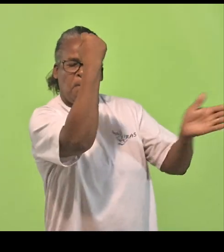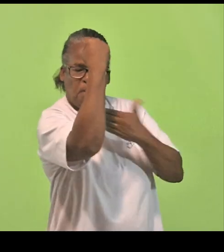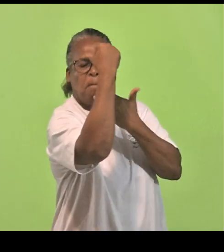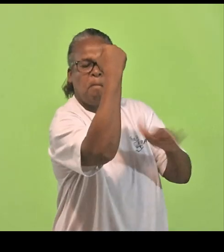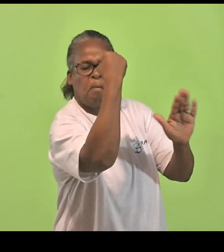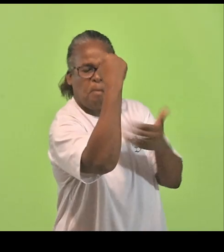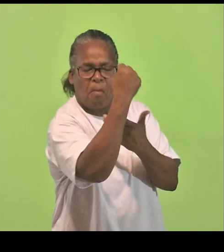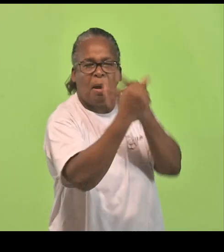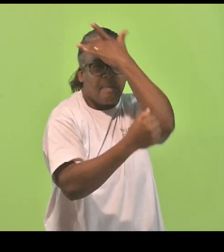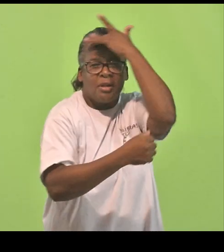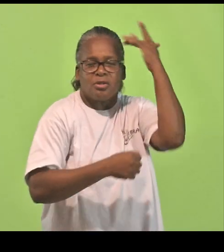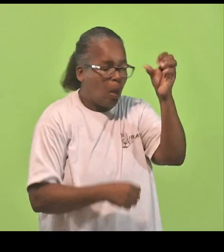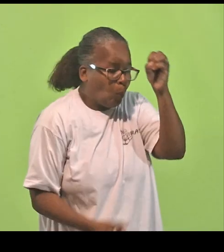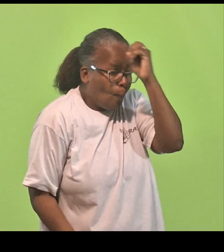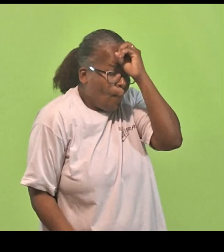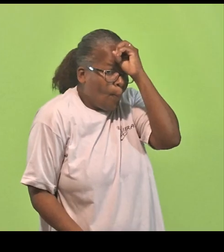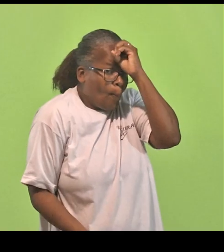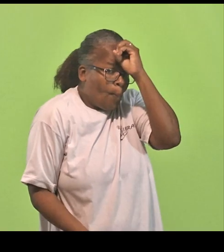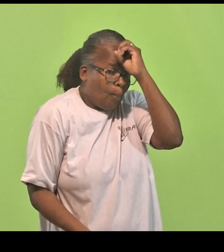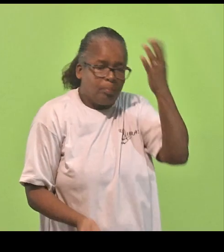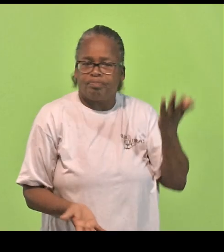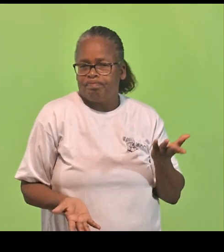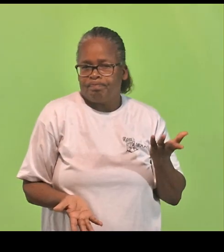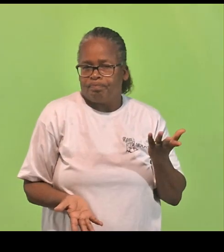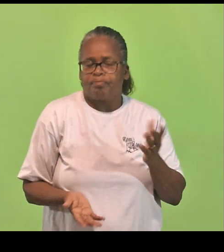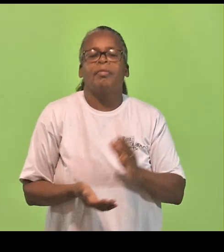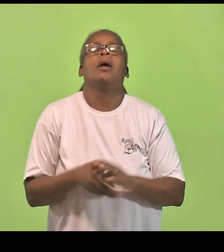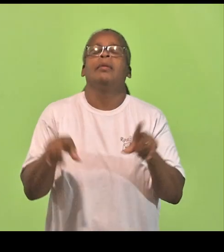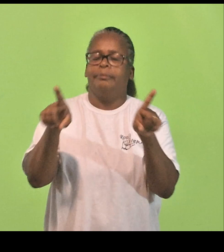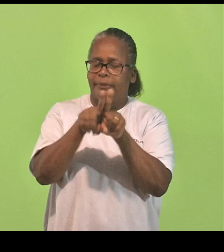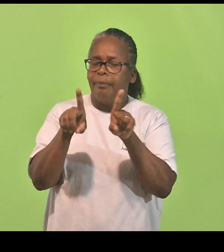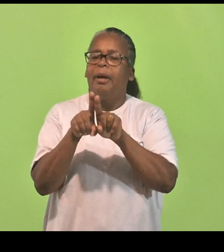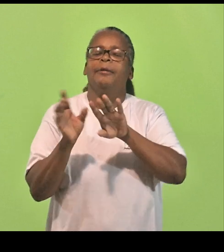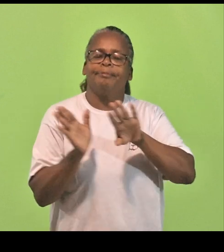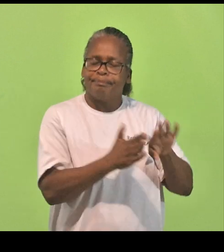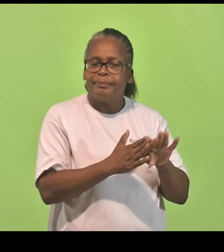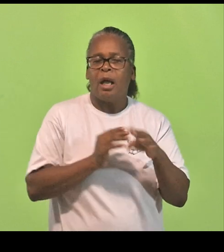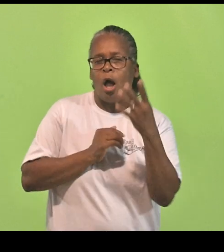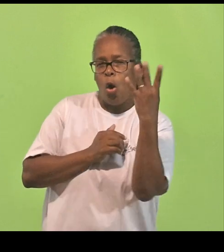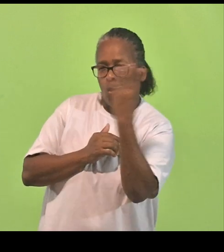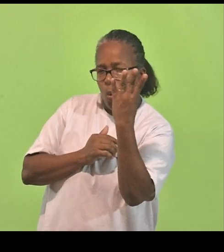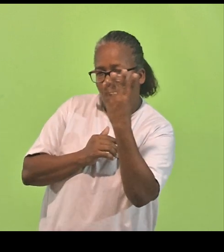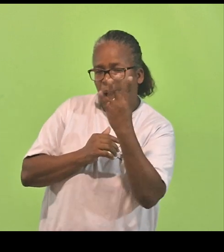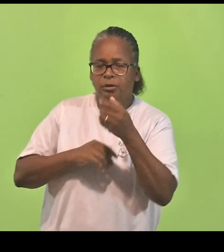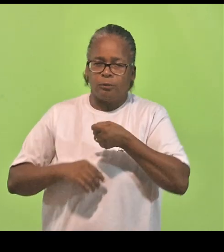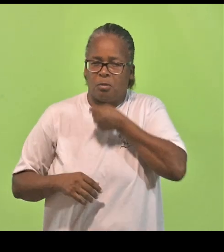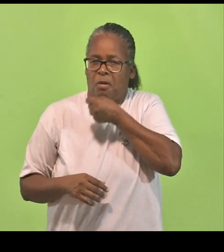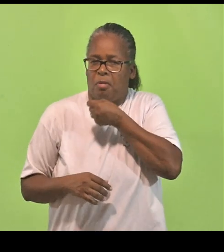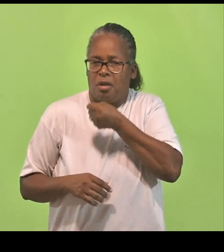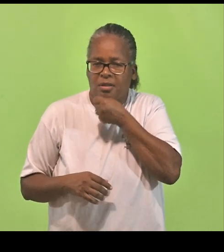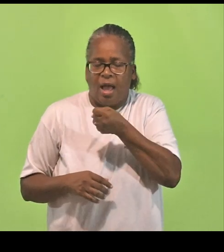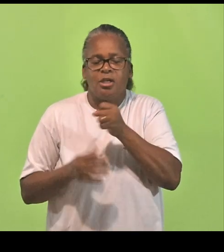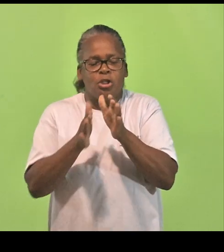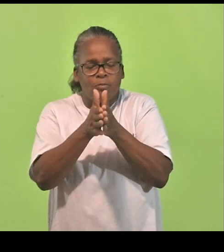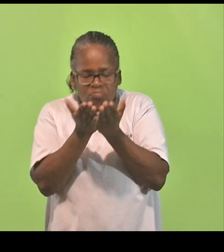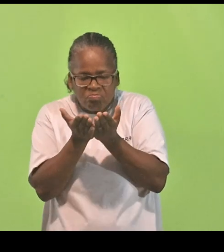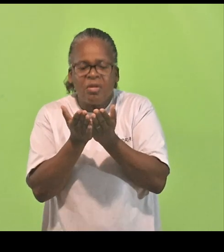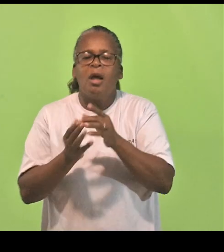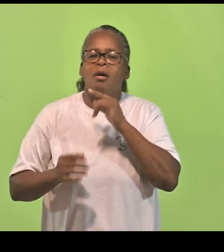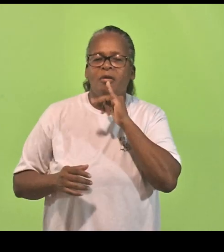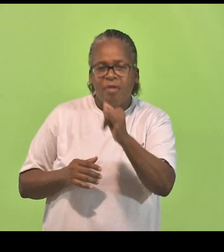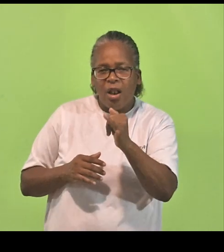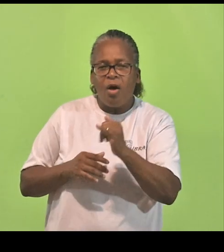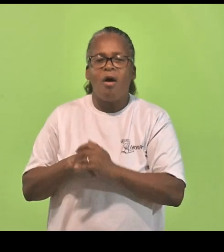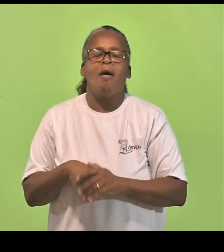inocentes. A Manchete 4 também apresenta reportagens contra o Linamento Universal Superior e sua matriarca, Valentina